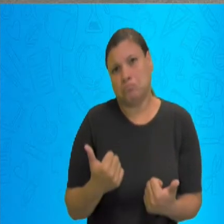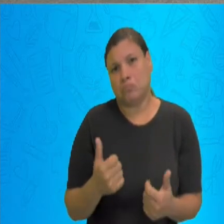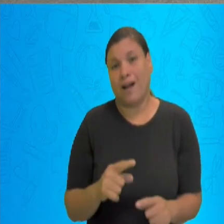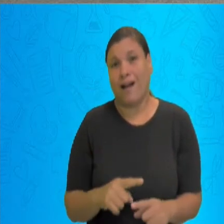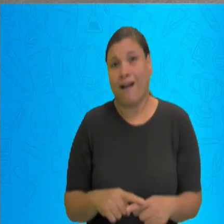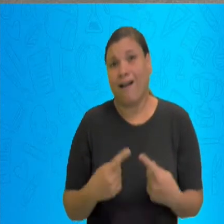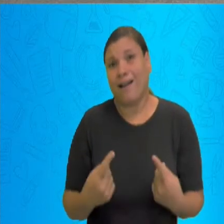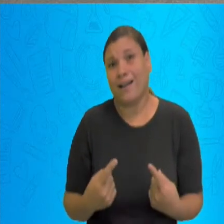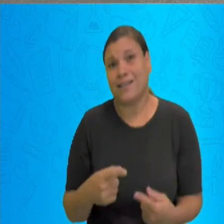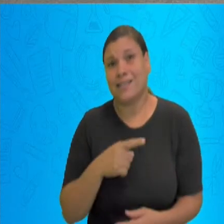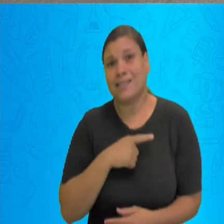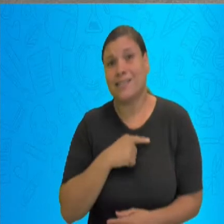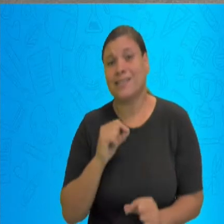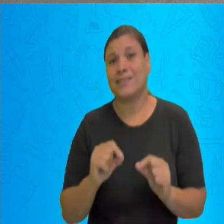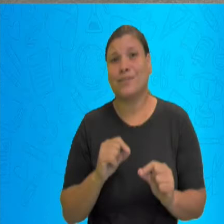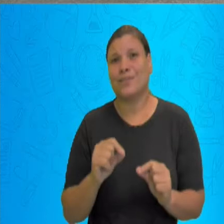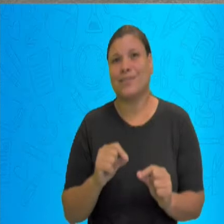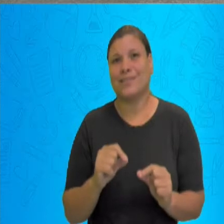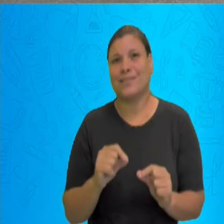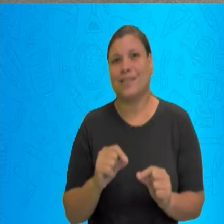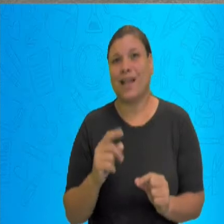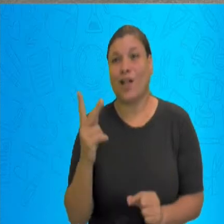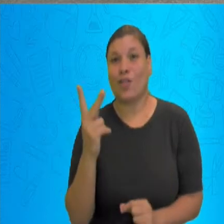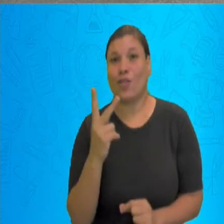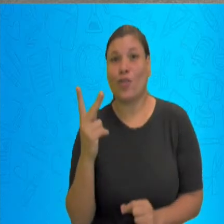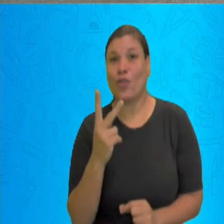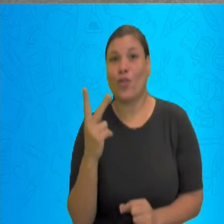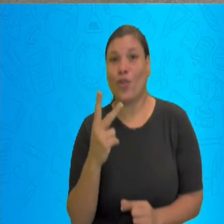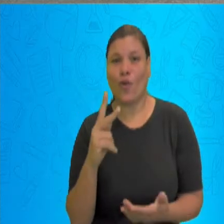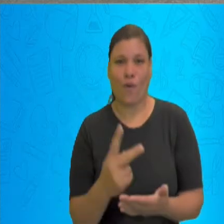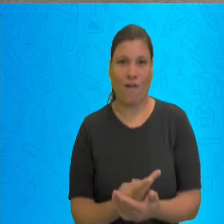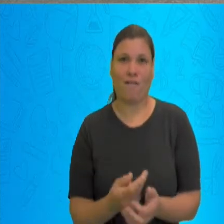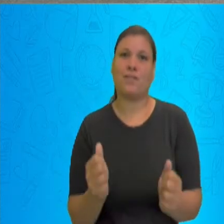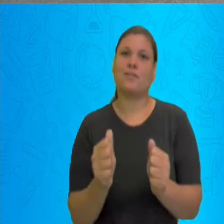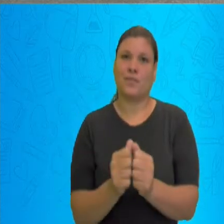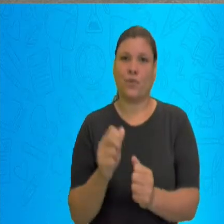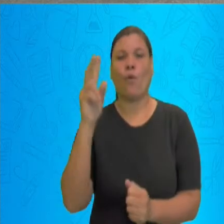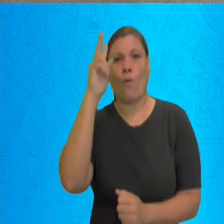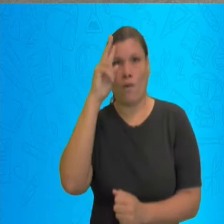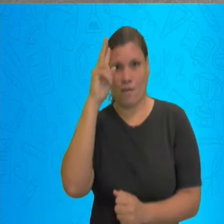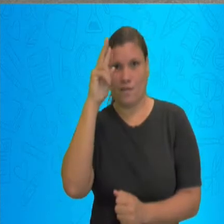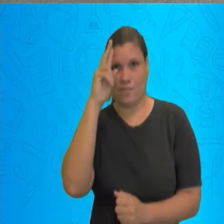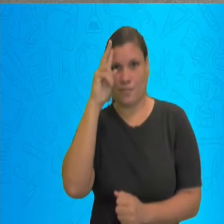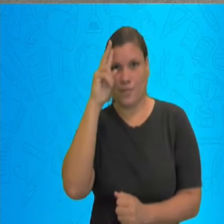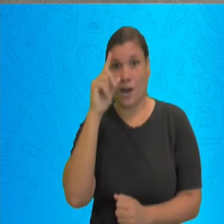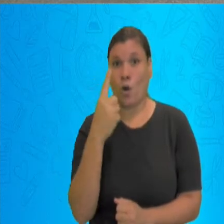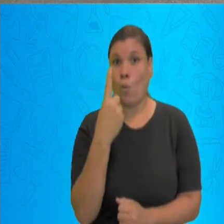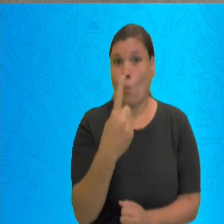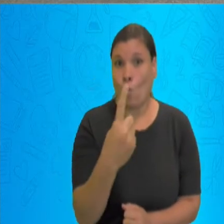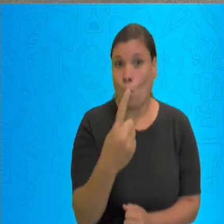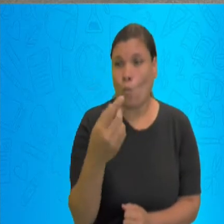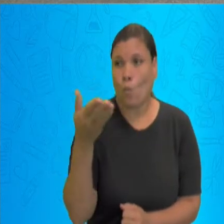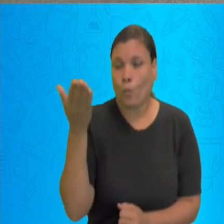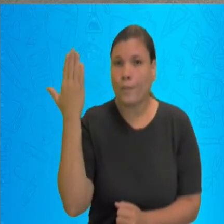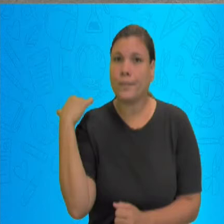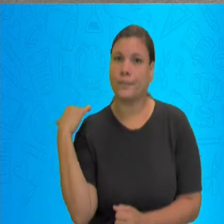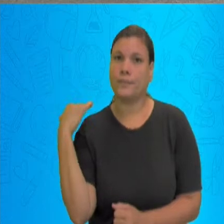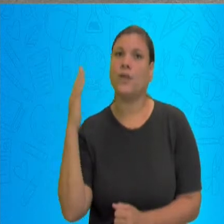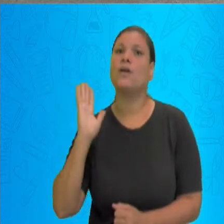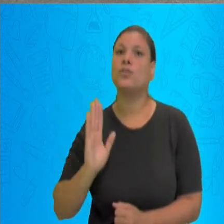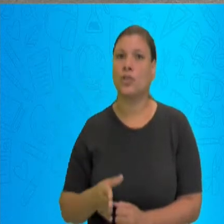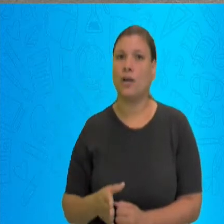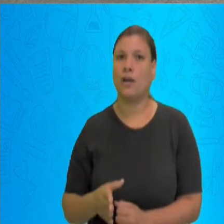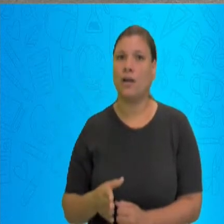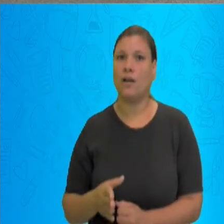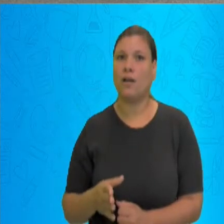é mais distante, mais que perfeito. Então, ele é mais distante, ele é além.